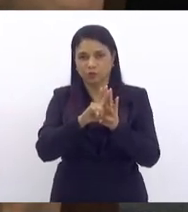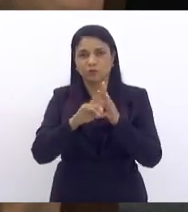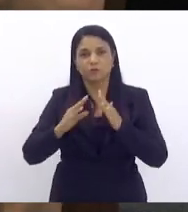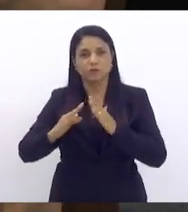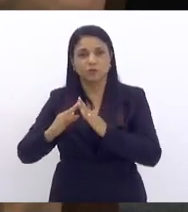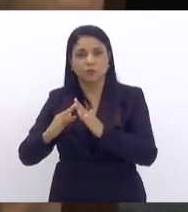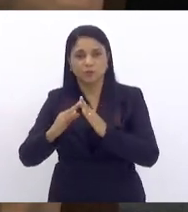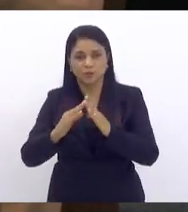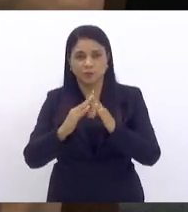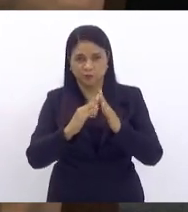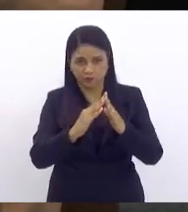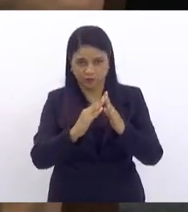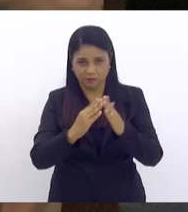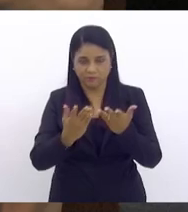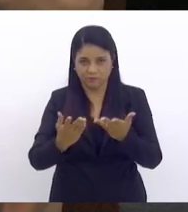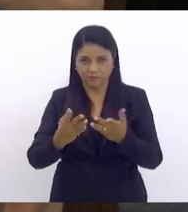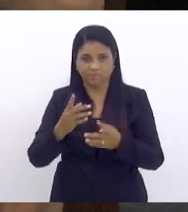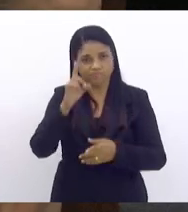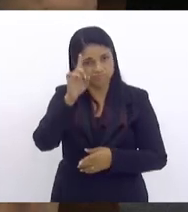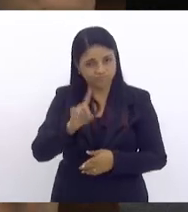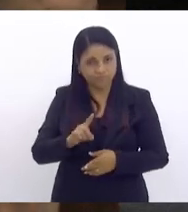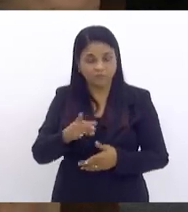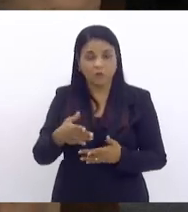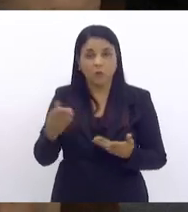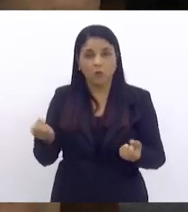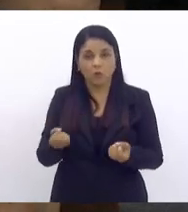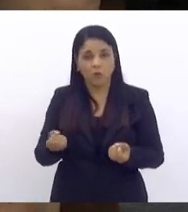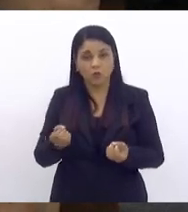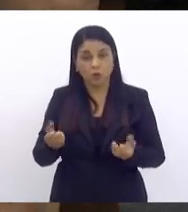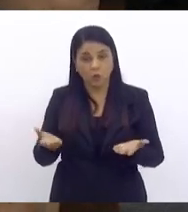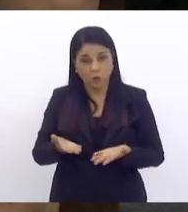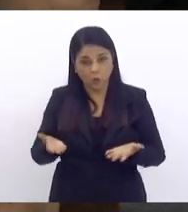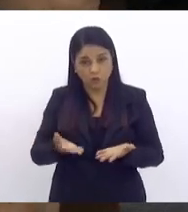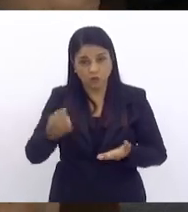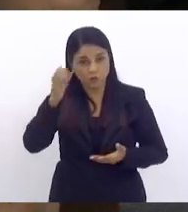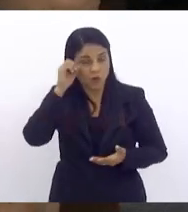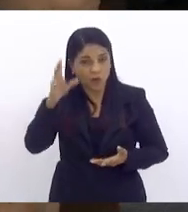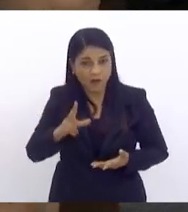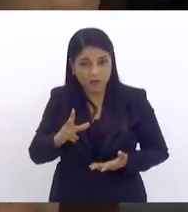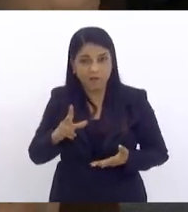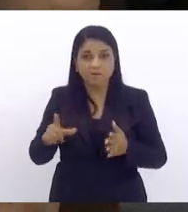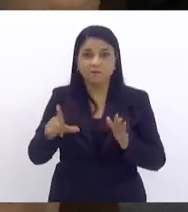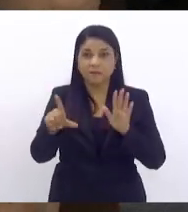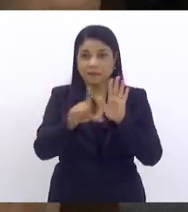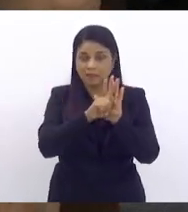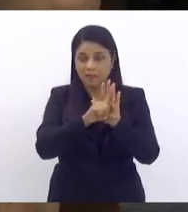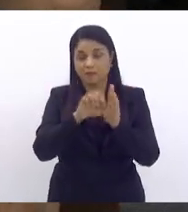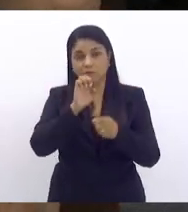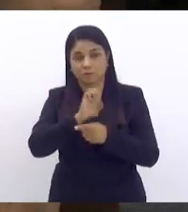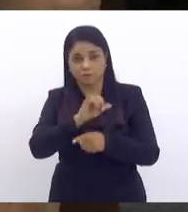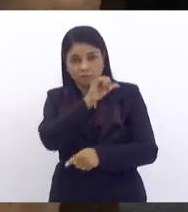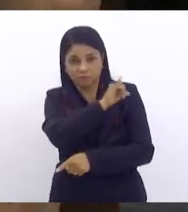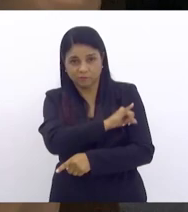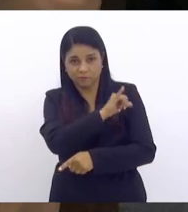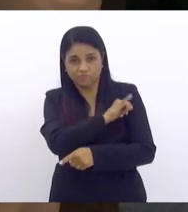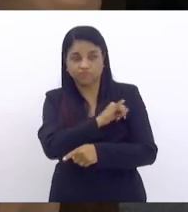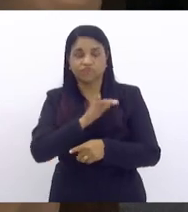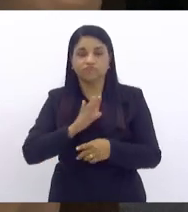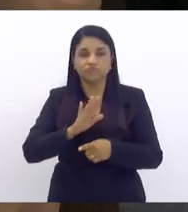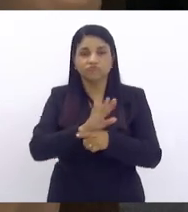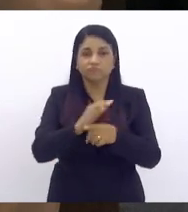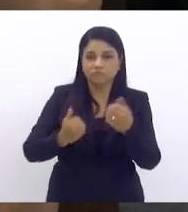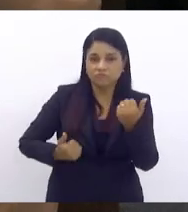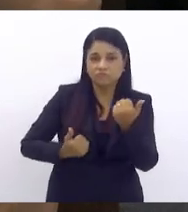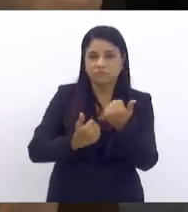moradia digna. Então, faça aqui um alerta que hoje no Estado do Rio de Janeiro já existe uma lei que garante a assistência técnica e que a